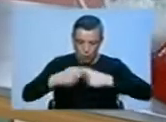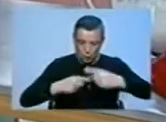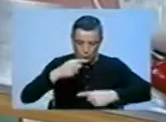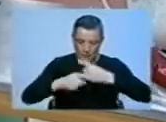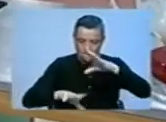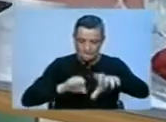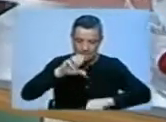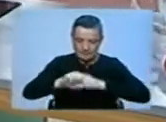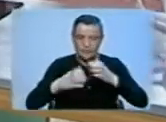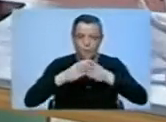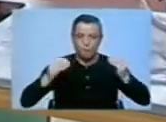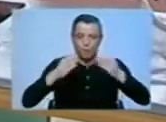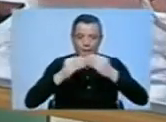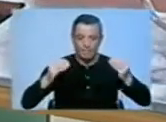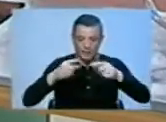folhada retangular